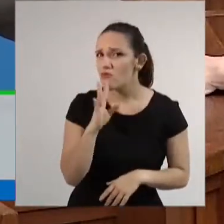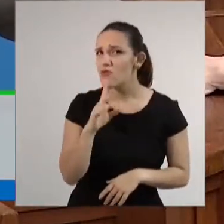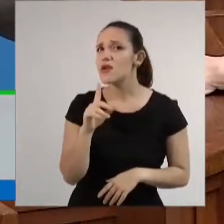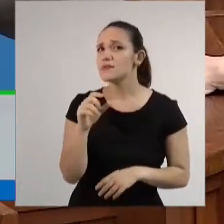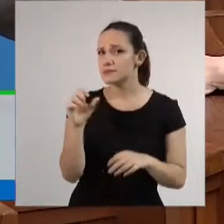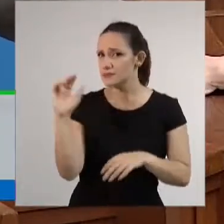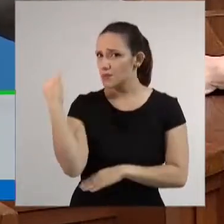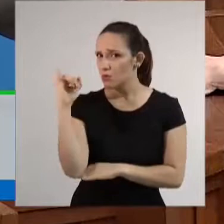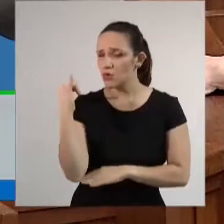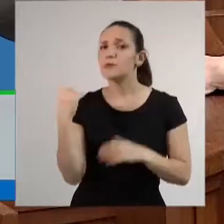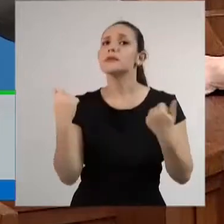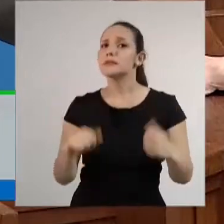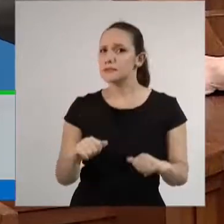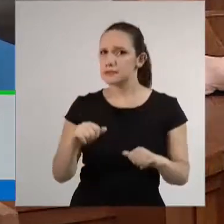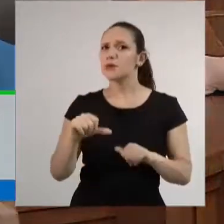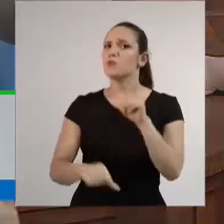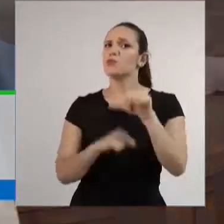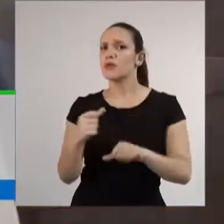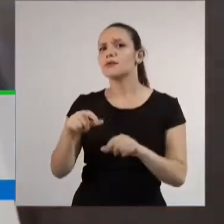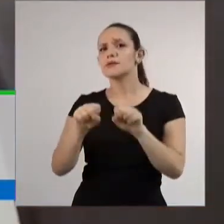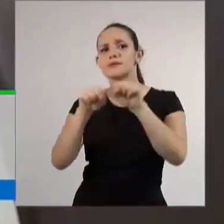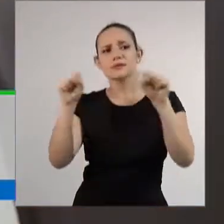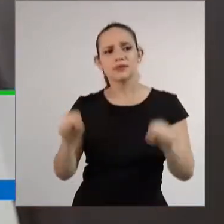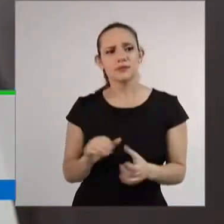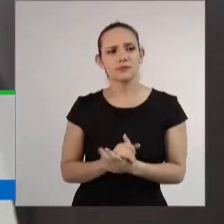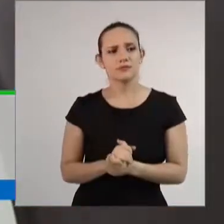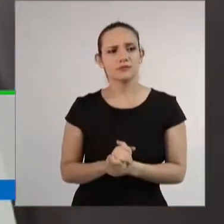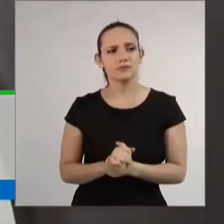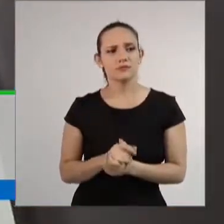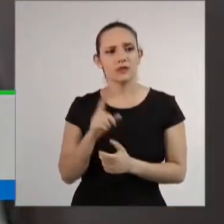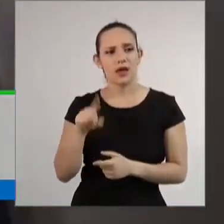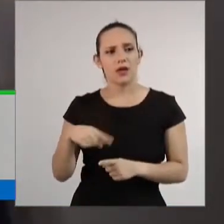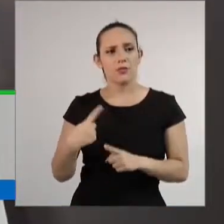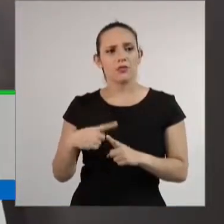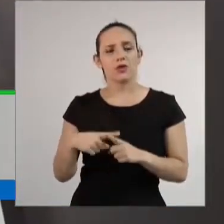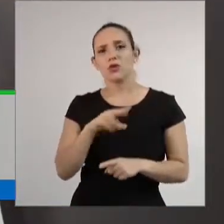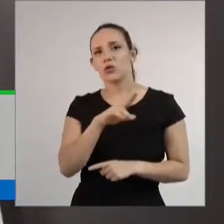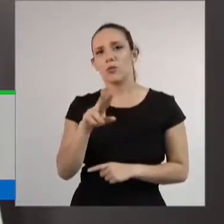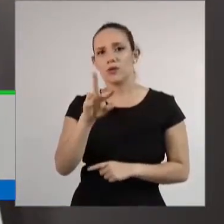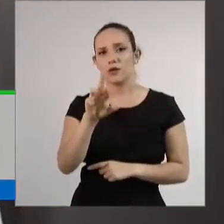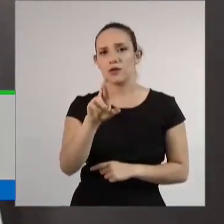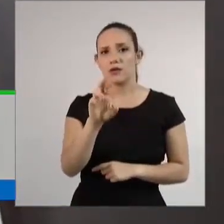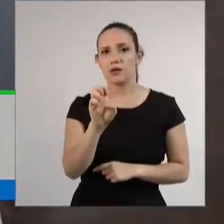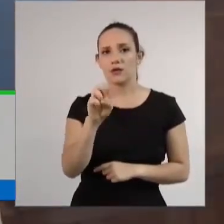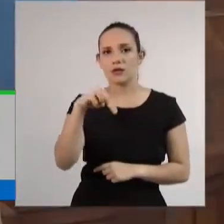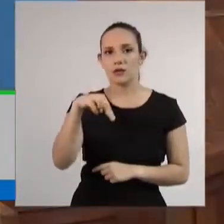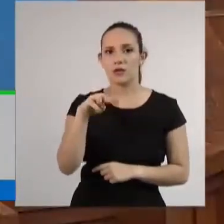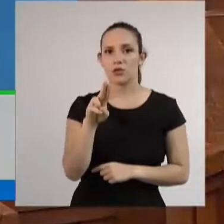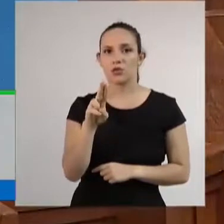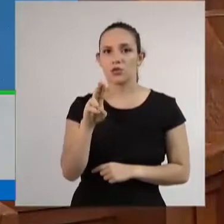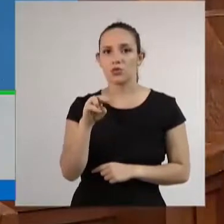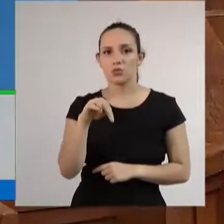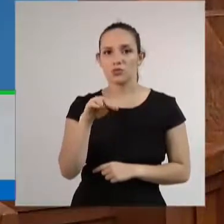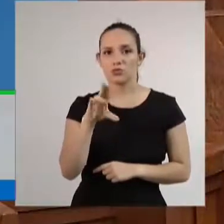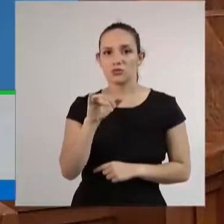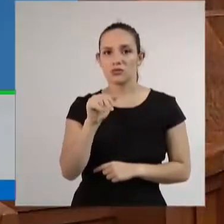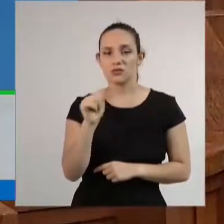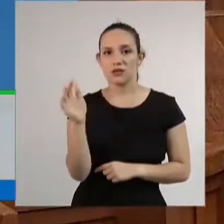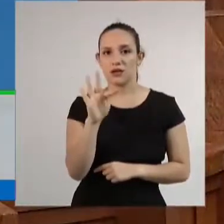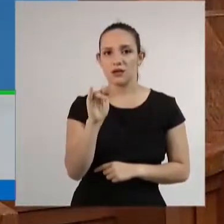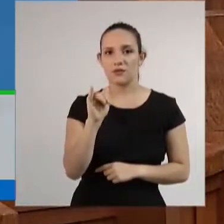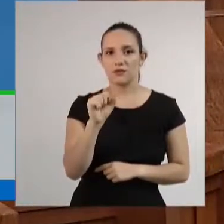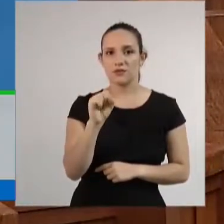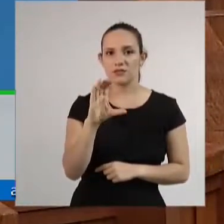precisa de ser revisitado e questionado, são as chamadas renúncias fiscais. A quem beneficia, deputado